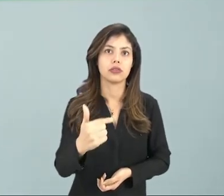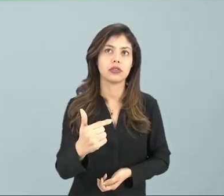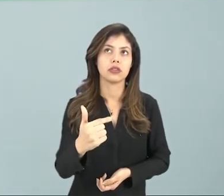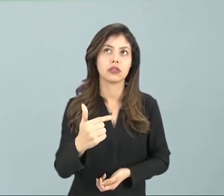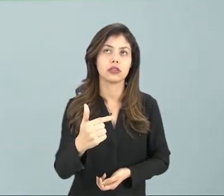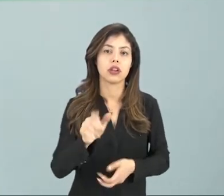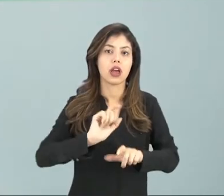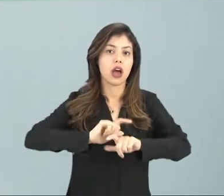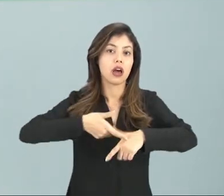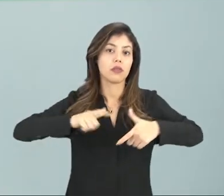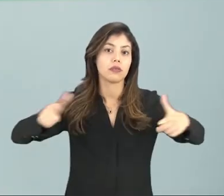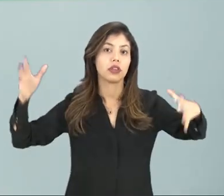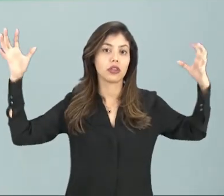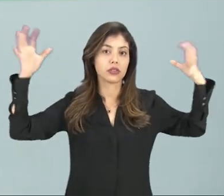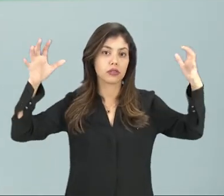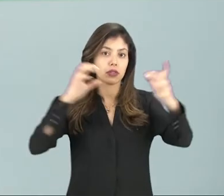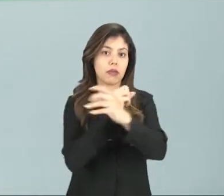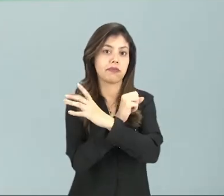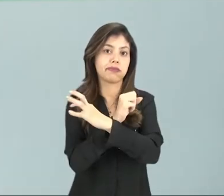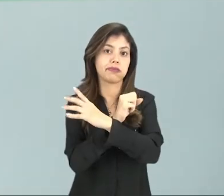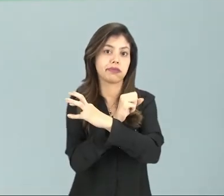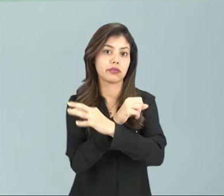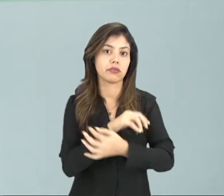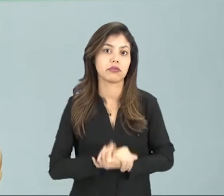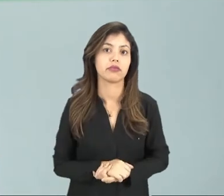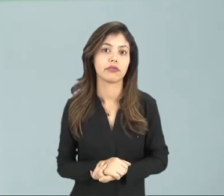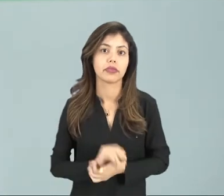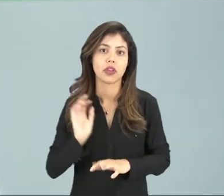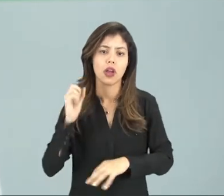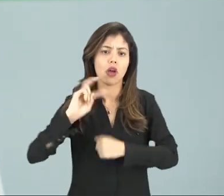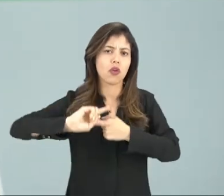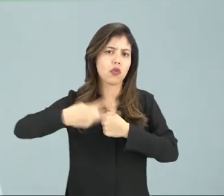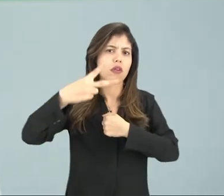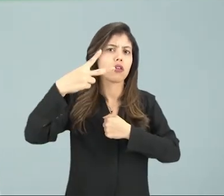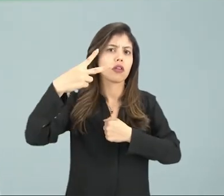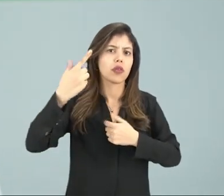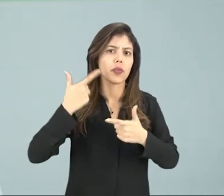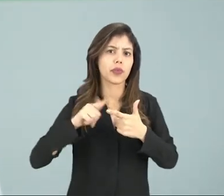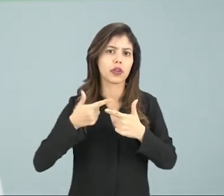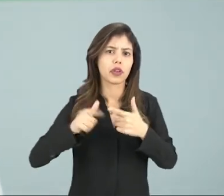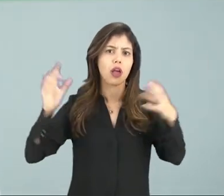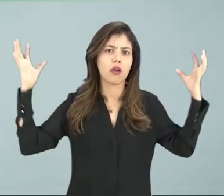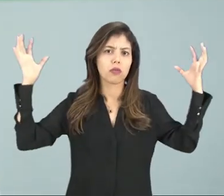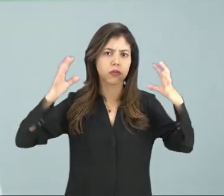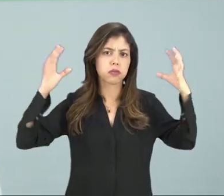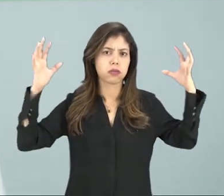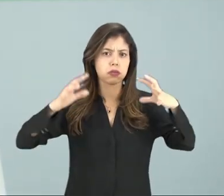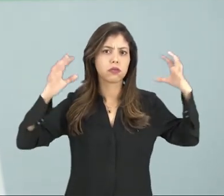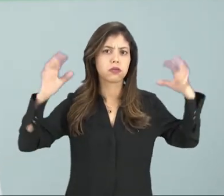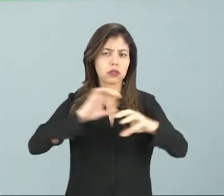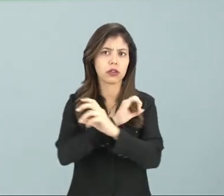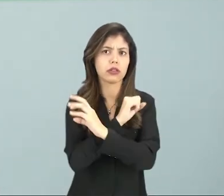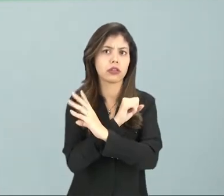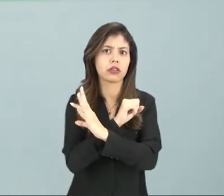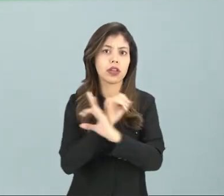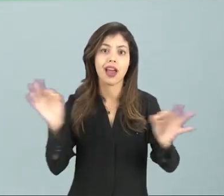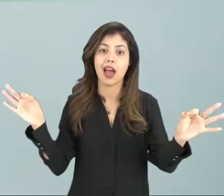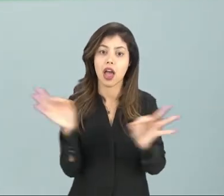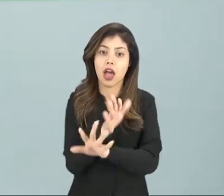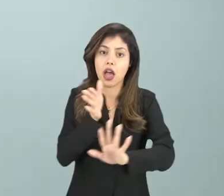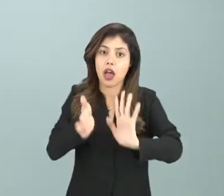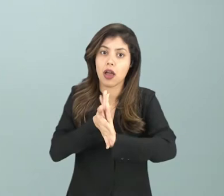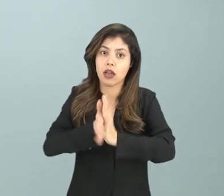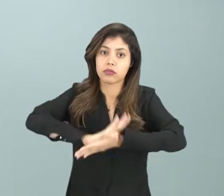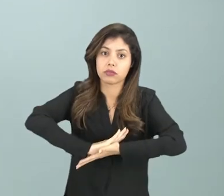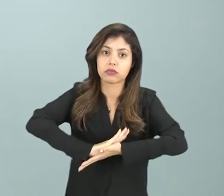é aumentam a churrasco Professor Qual a consequência da chuva ácida chuva ácida destrói